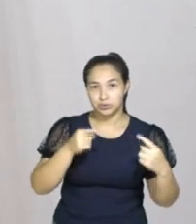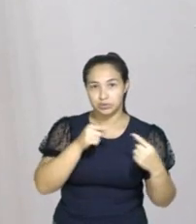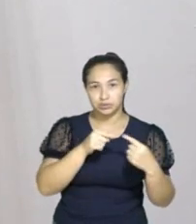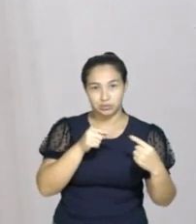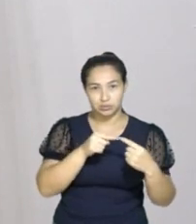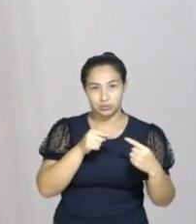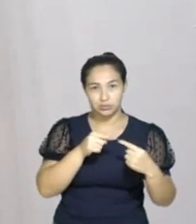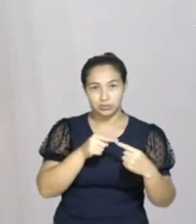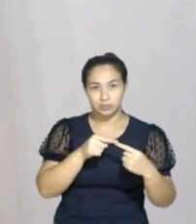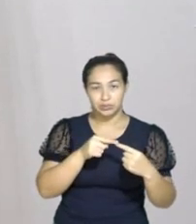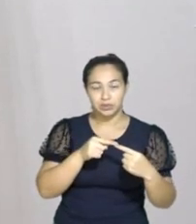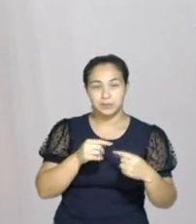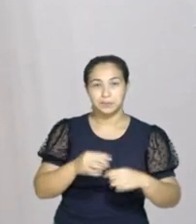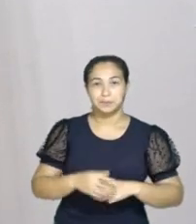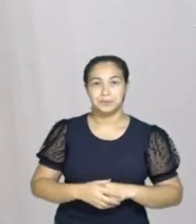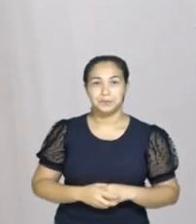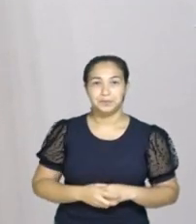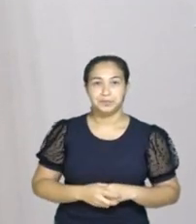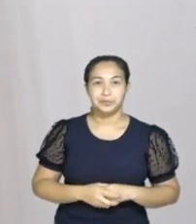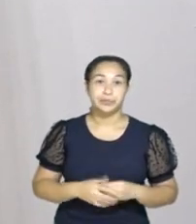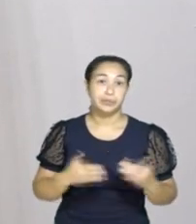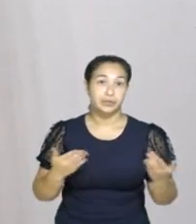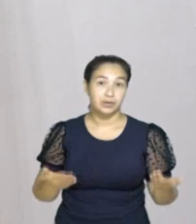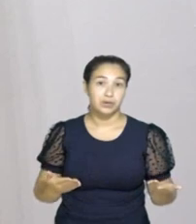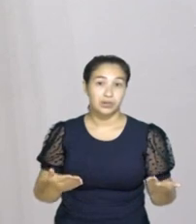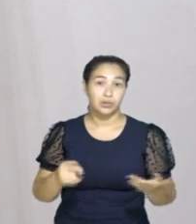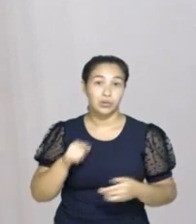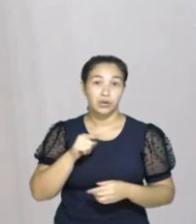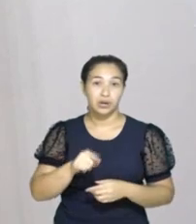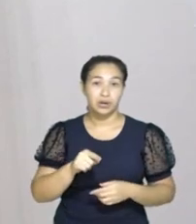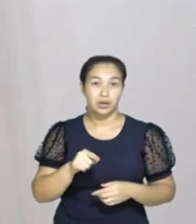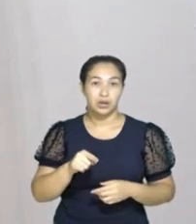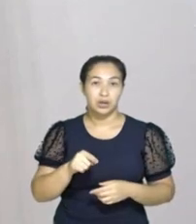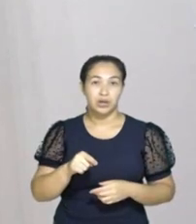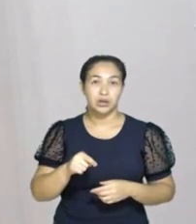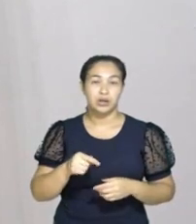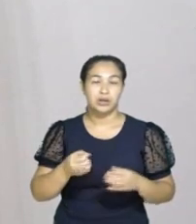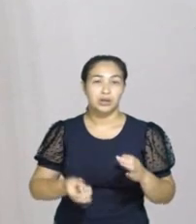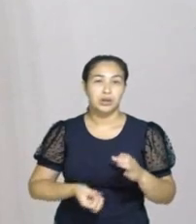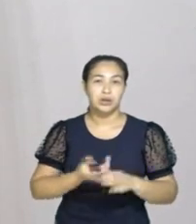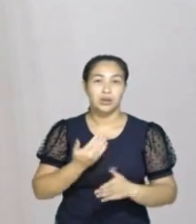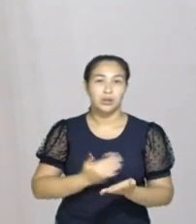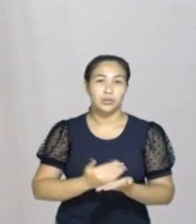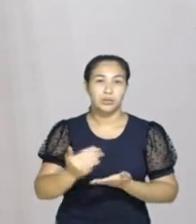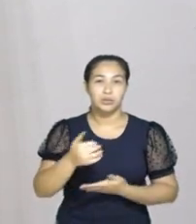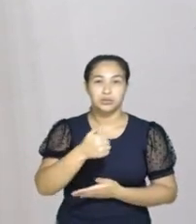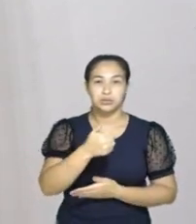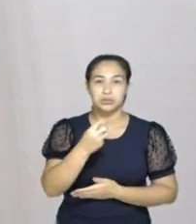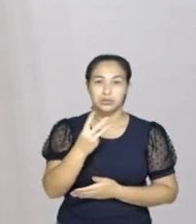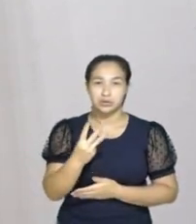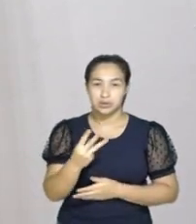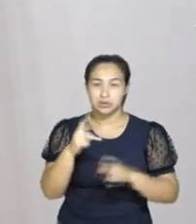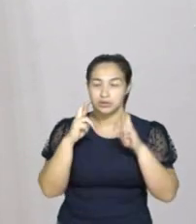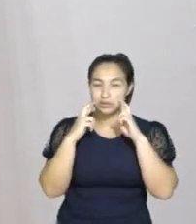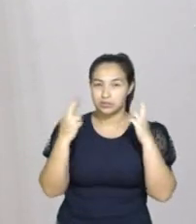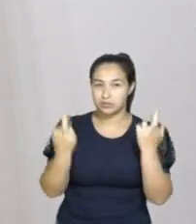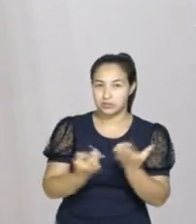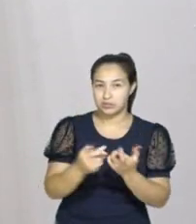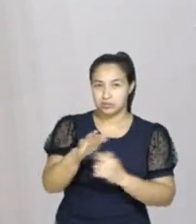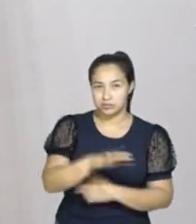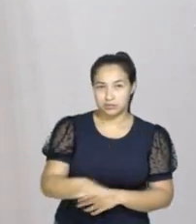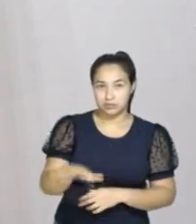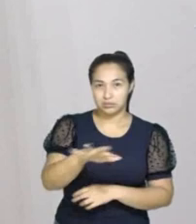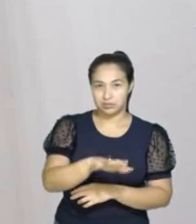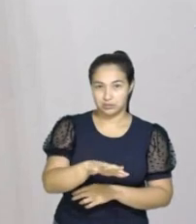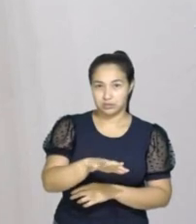do Ministério Público Estadual Então esse termo de ajuste conduta ele surgiu para realização de 13 audiências regionais distritais